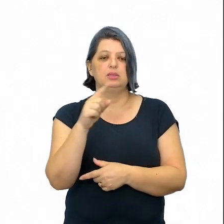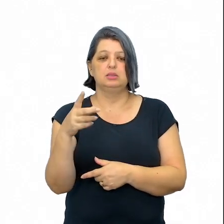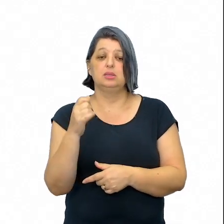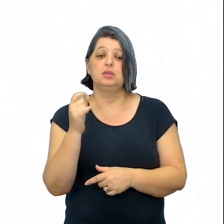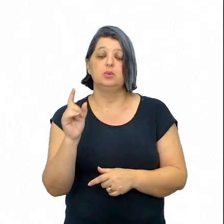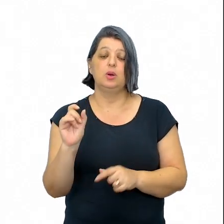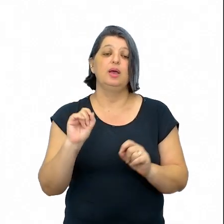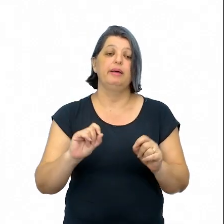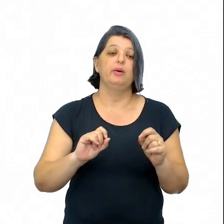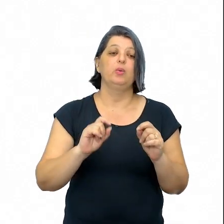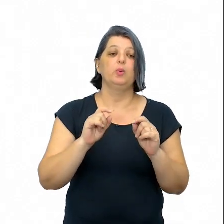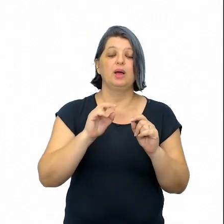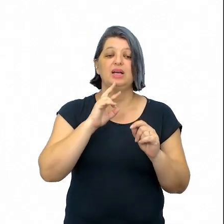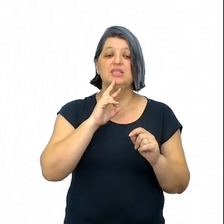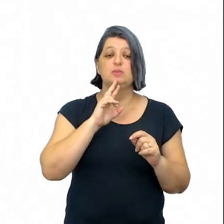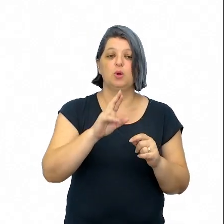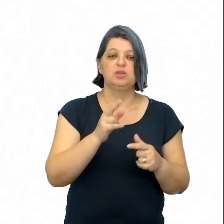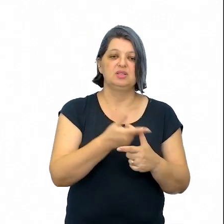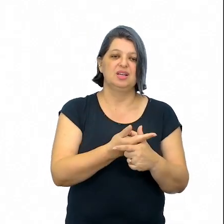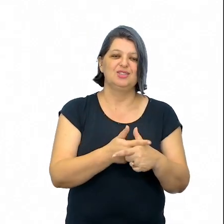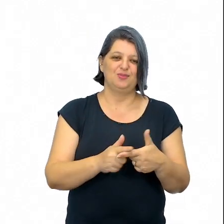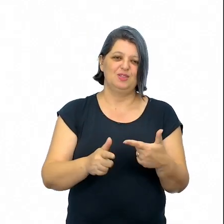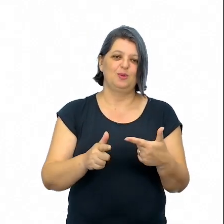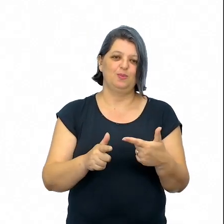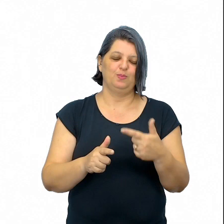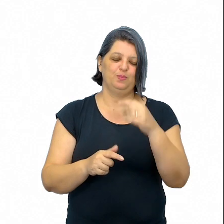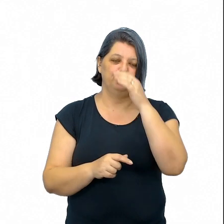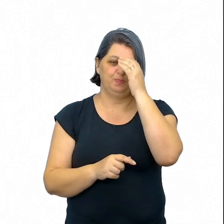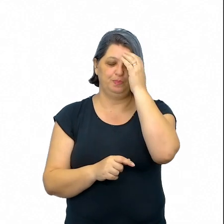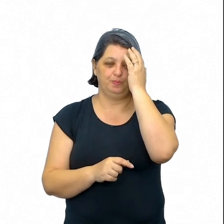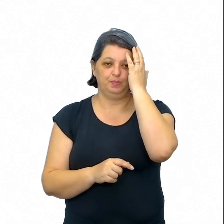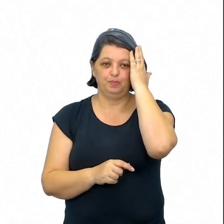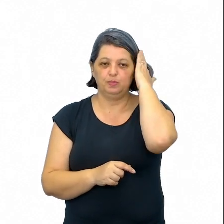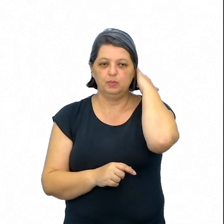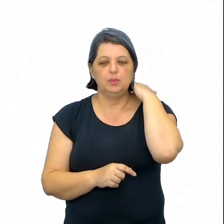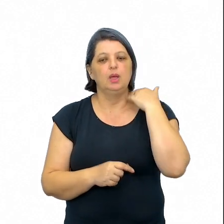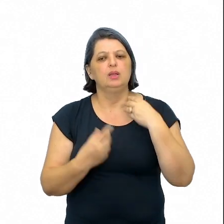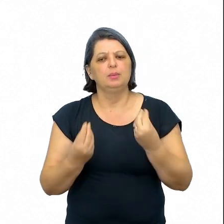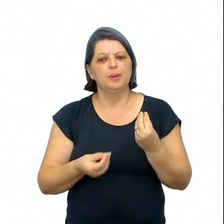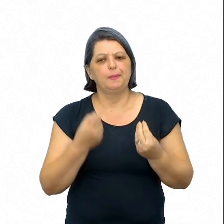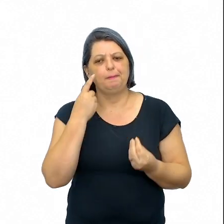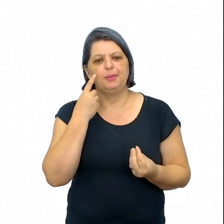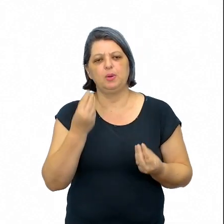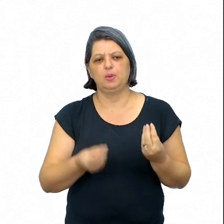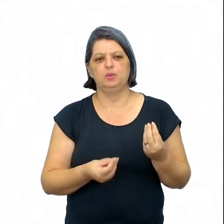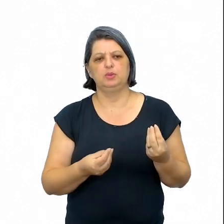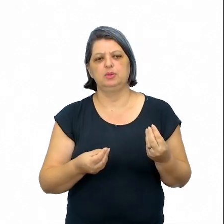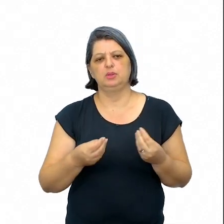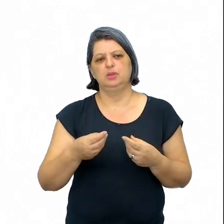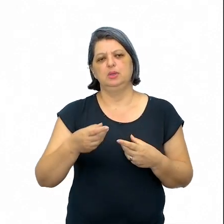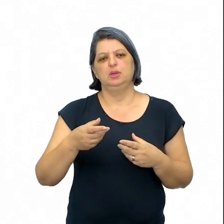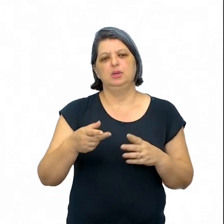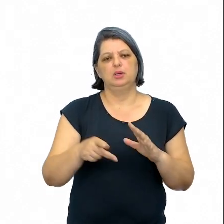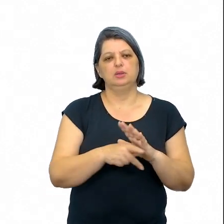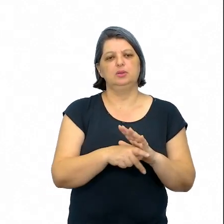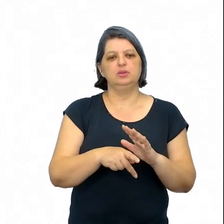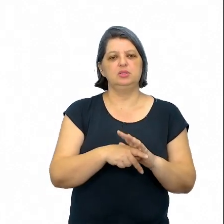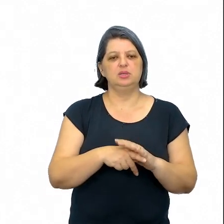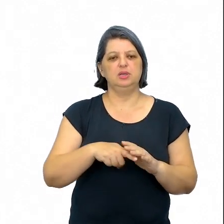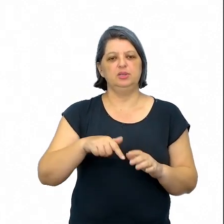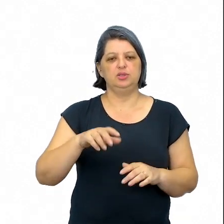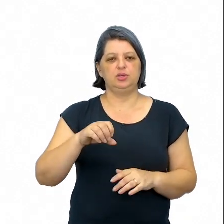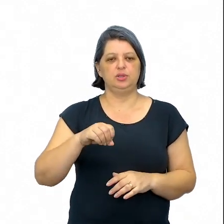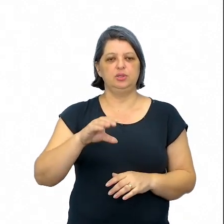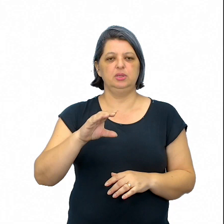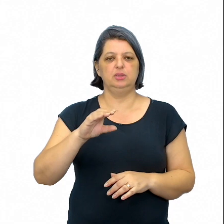resultado de uma divisão. Então, o que acontece para nós? O objetivo é identificar como representações do quociente, compreender o